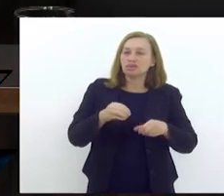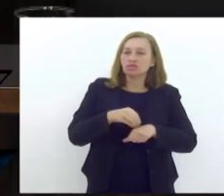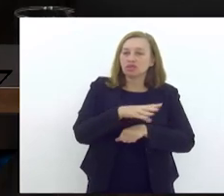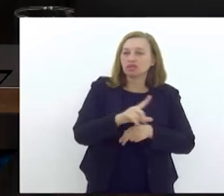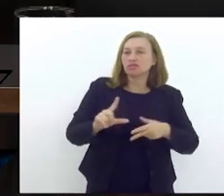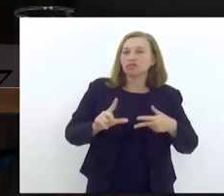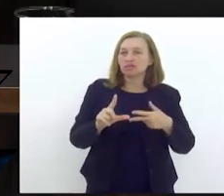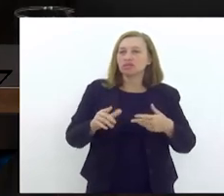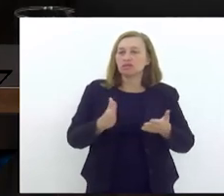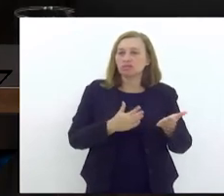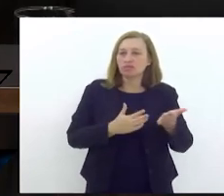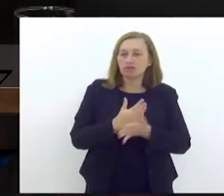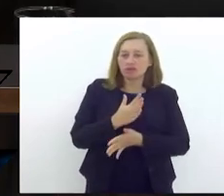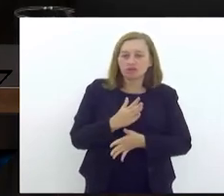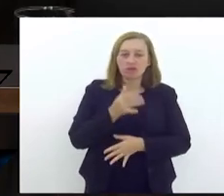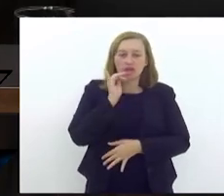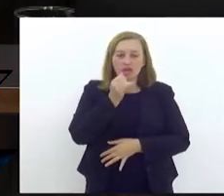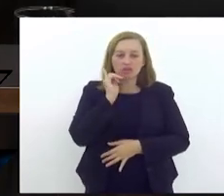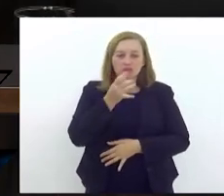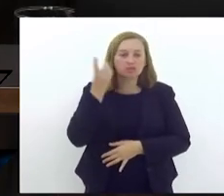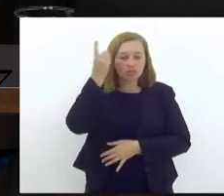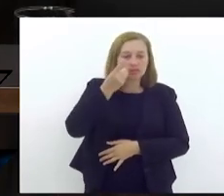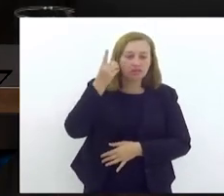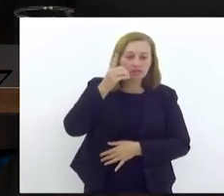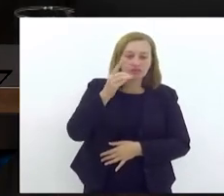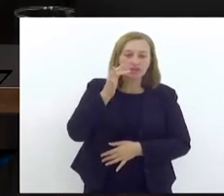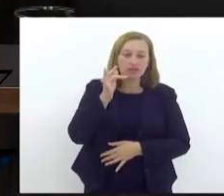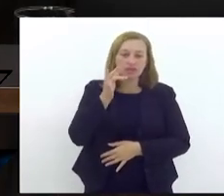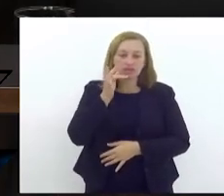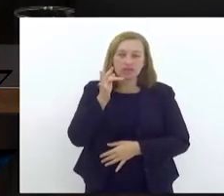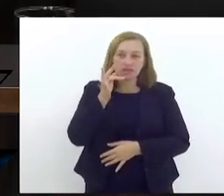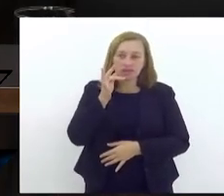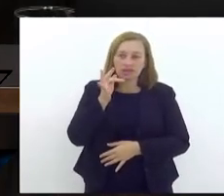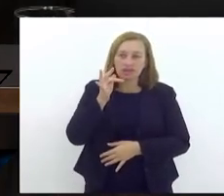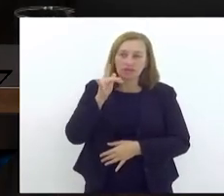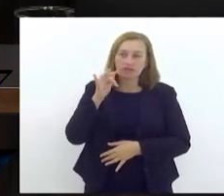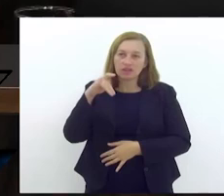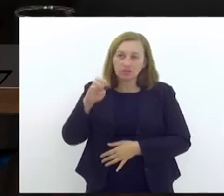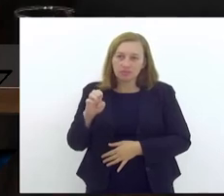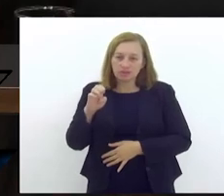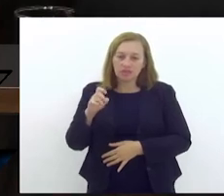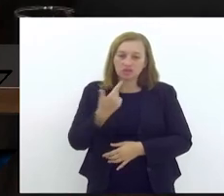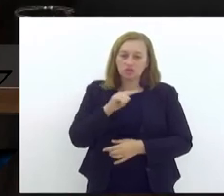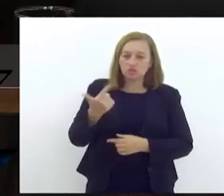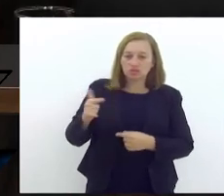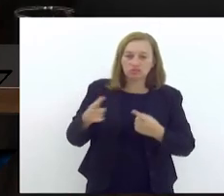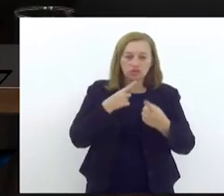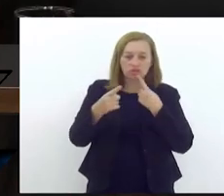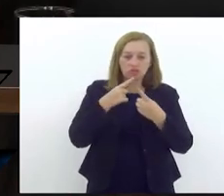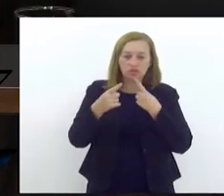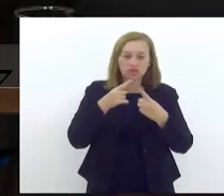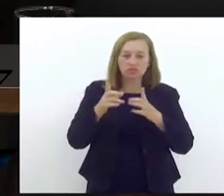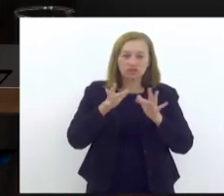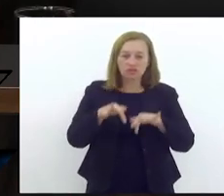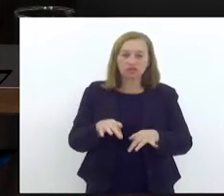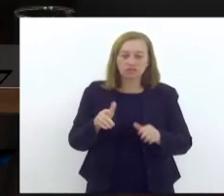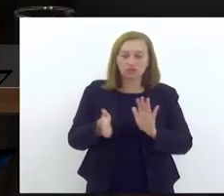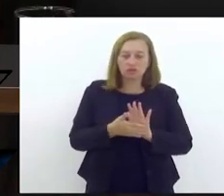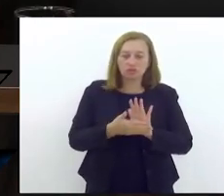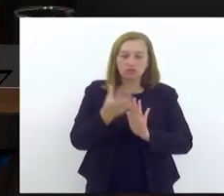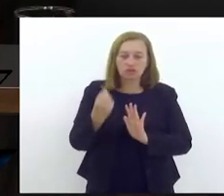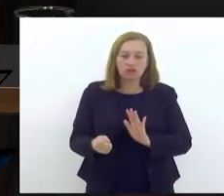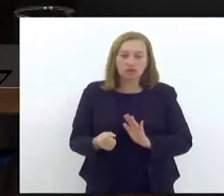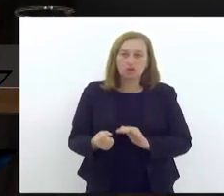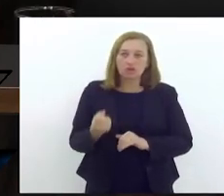Legislativa favorável relatou Deputado Felipe Soares em discussão não havendo o que que era discutir encerrado a discussão apresenta